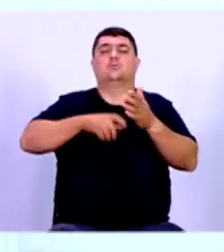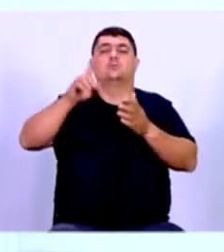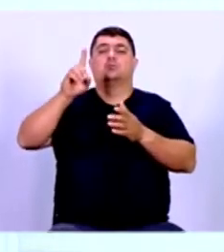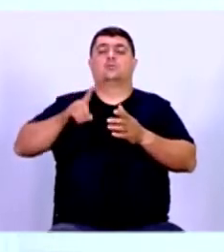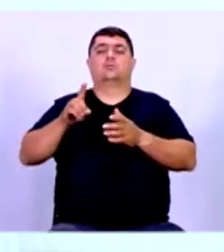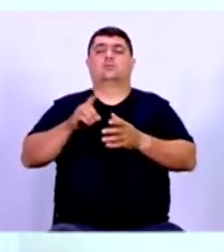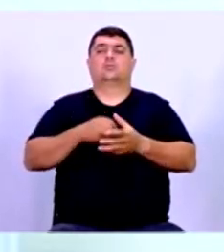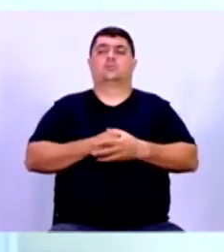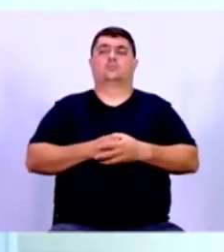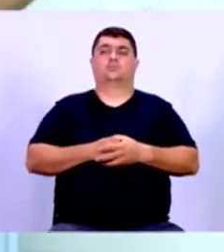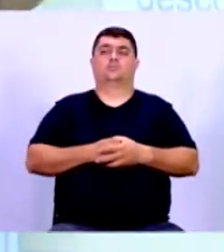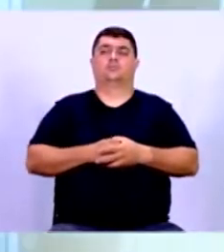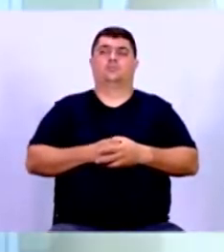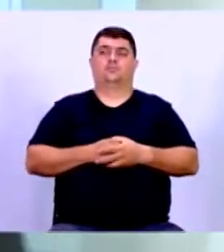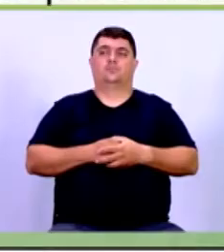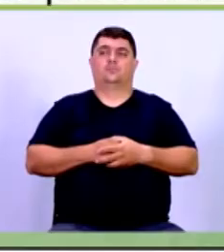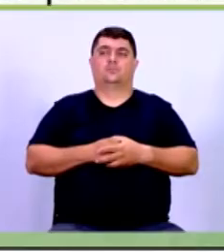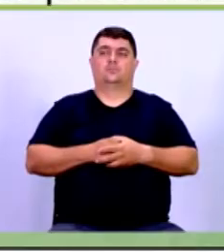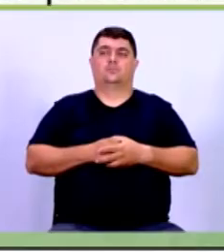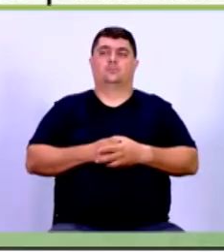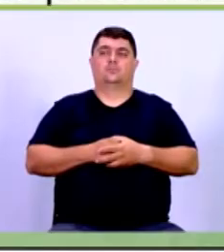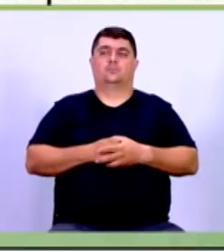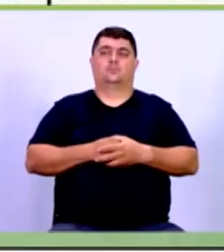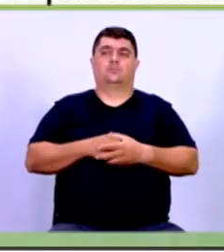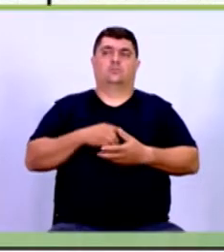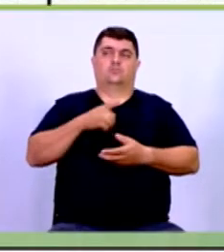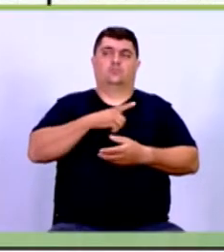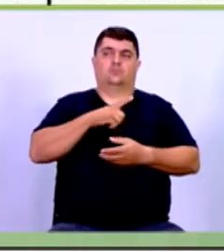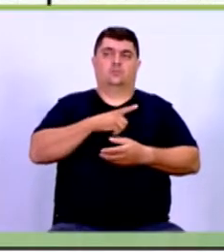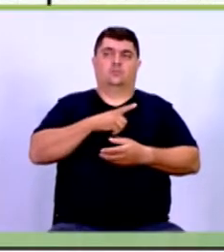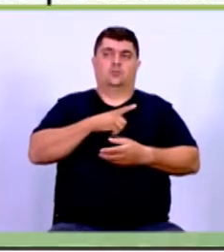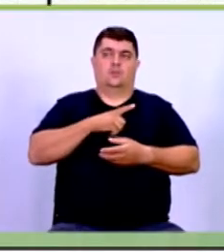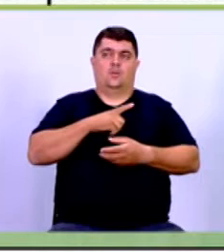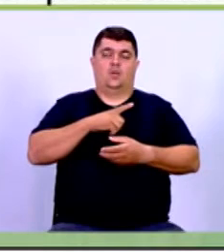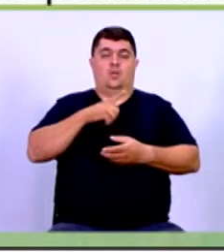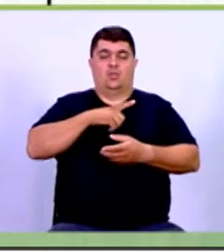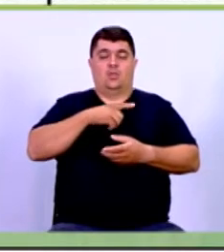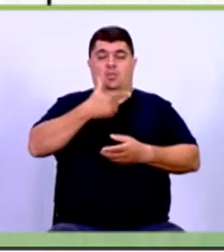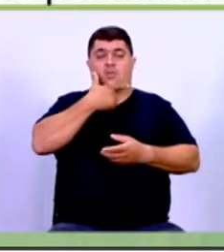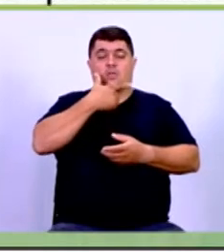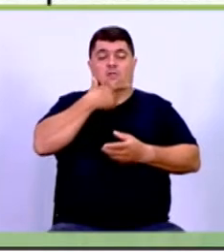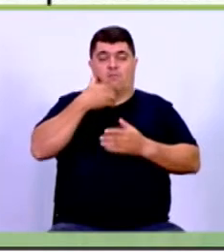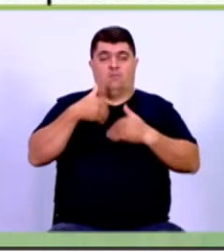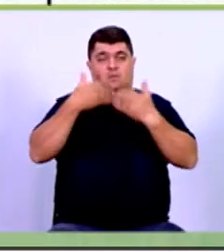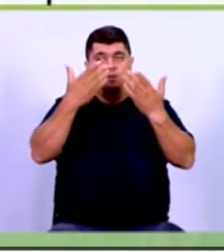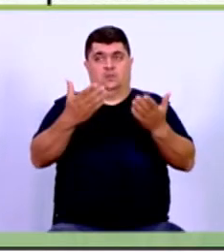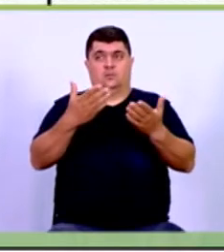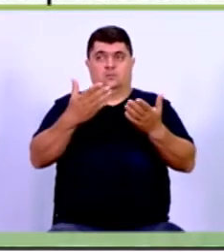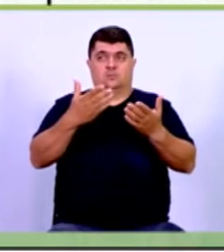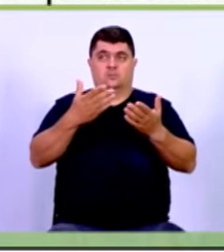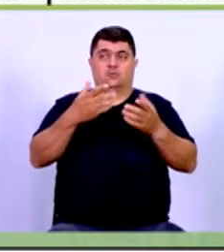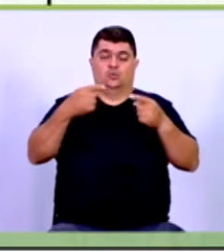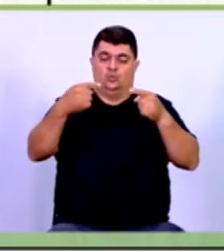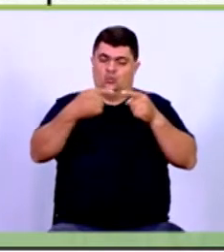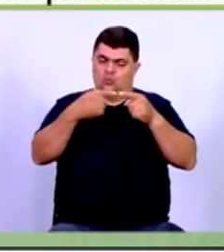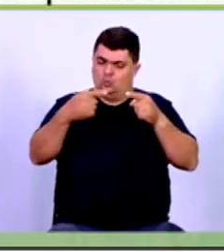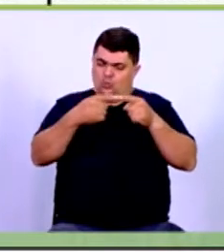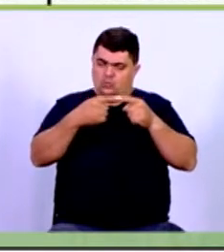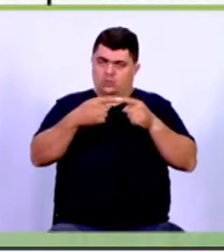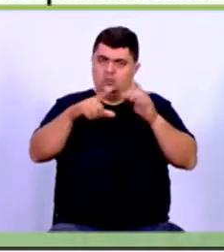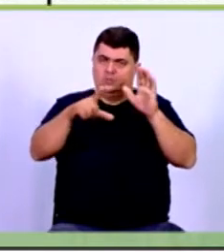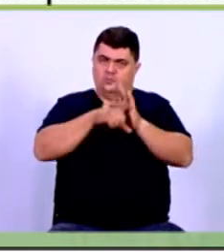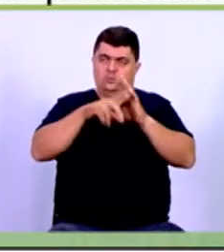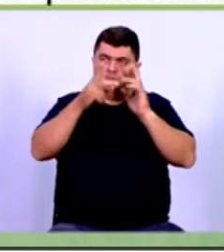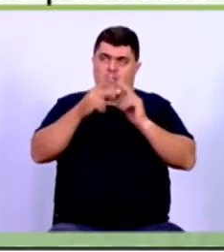recebe o aluno. São direitos da instituição concedente: disponibilizar as vagas conforme as proporções